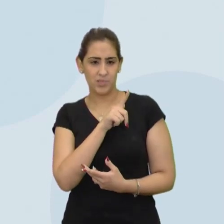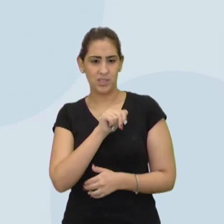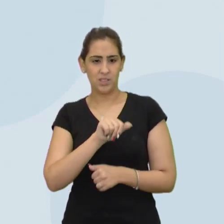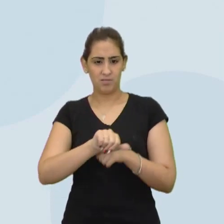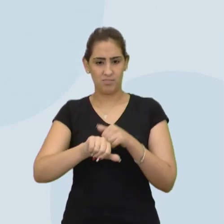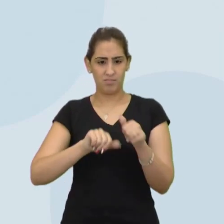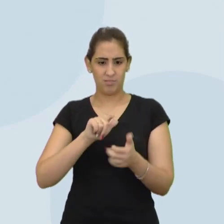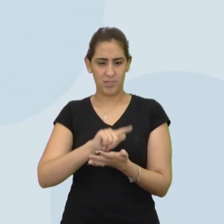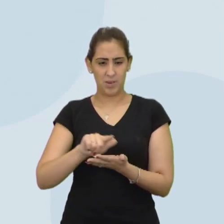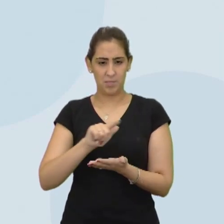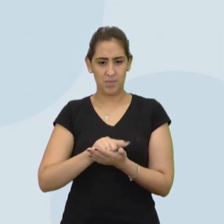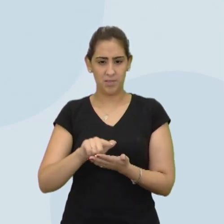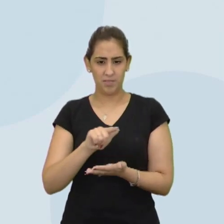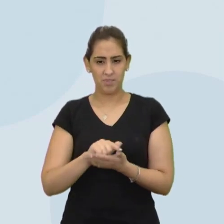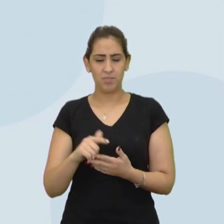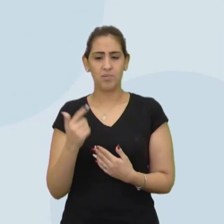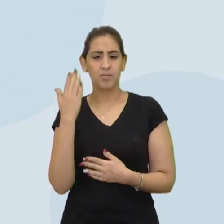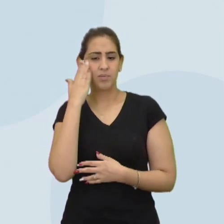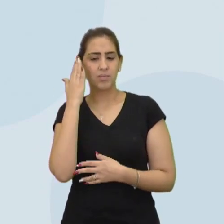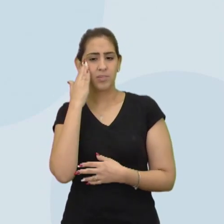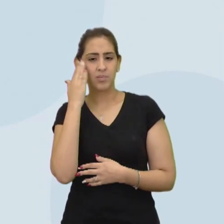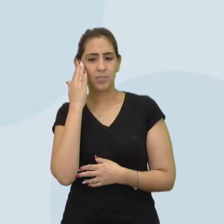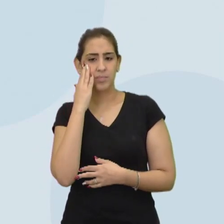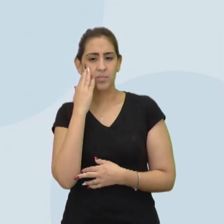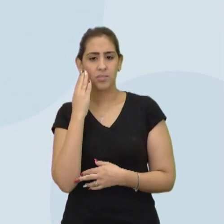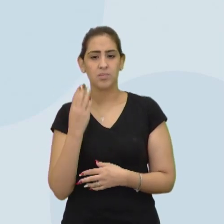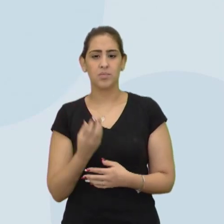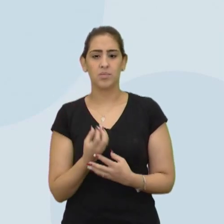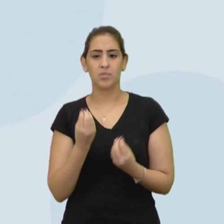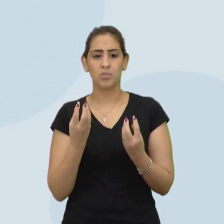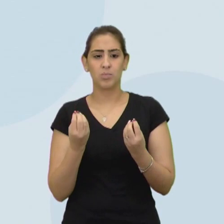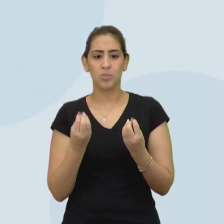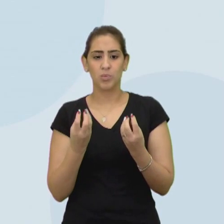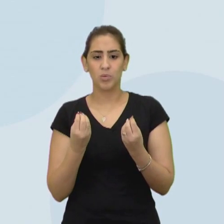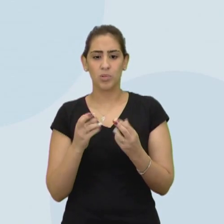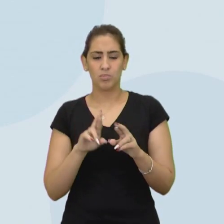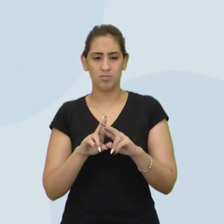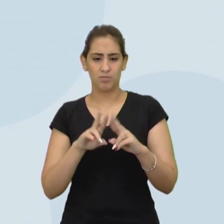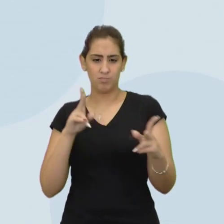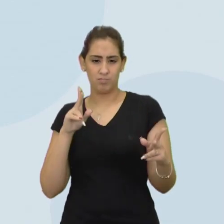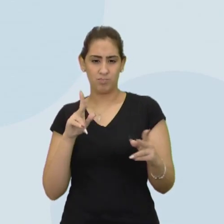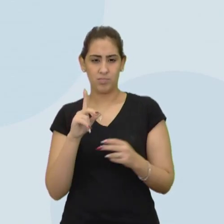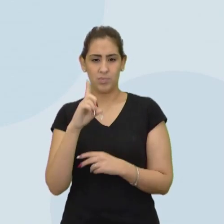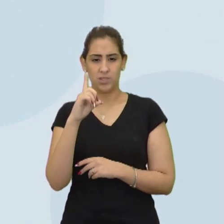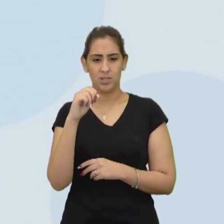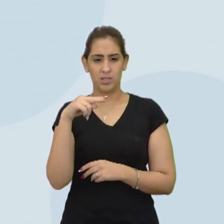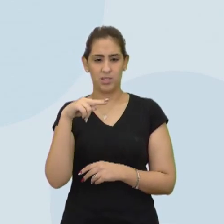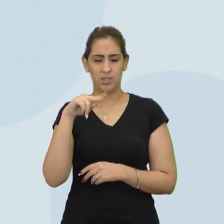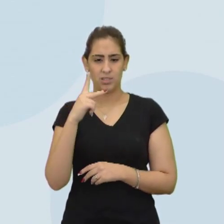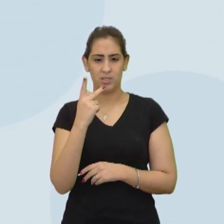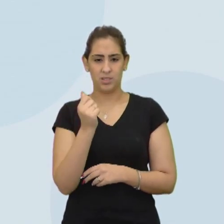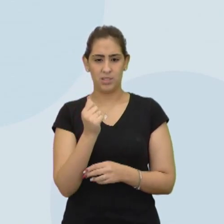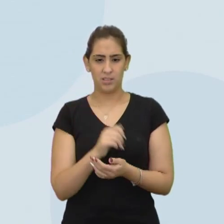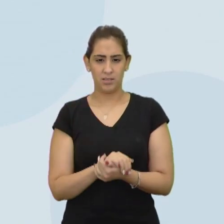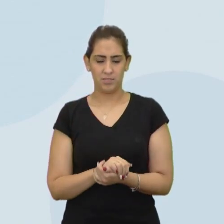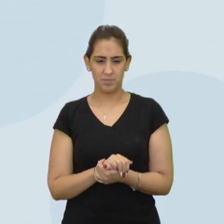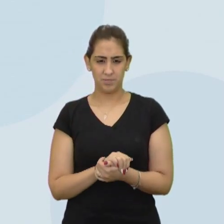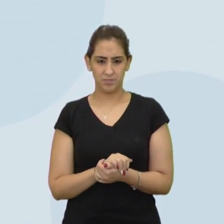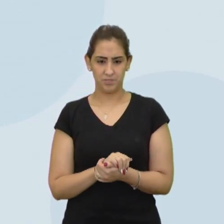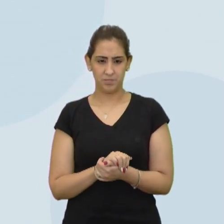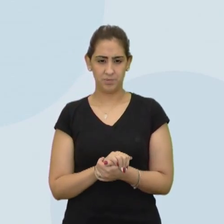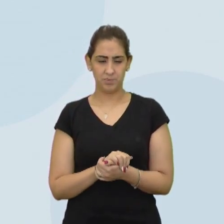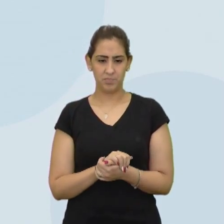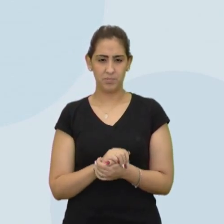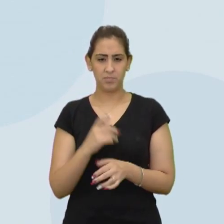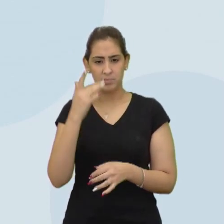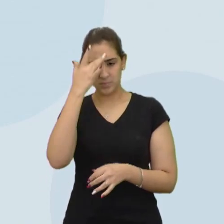jardim sabe quão árduo é diferenciar uma erva daninha de uma erva não daninha. E